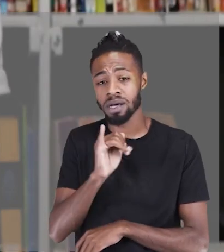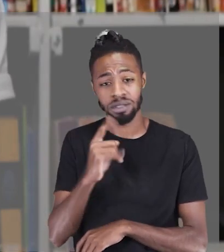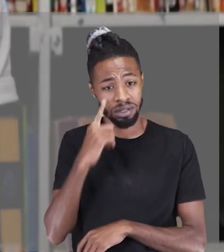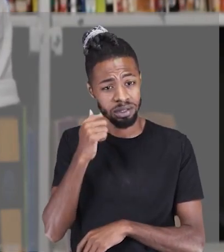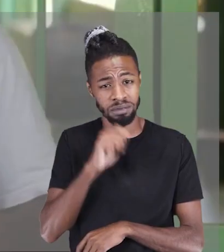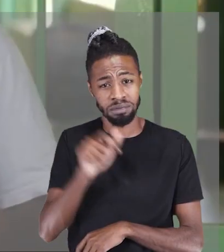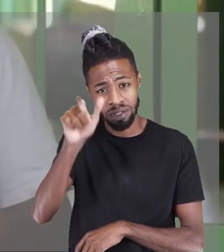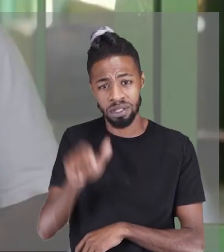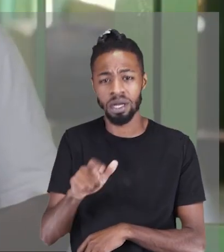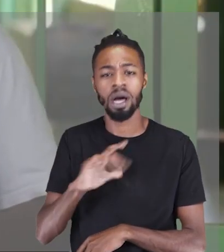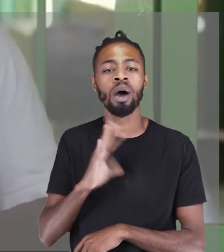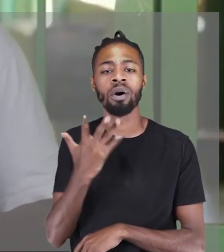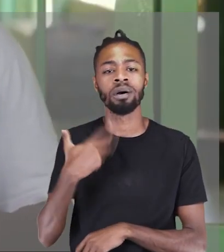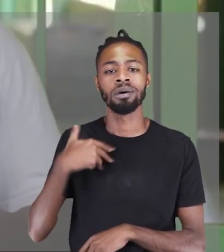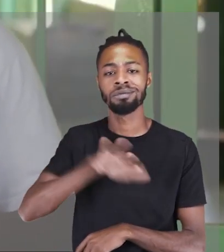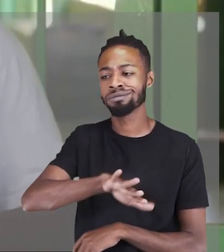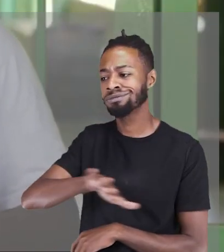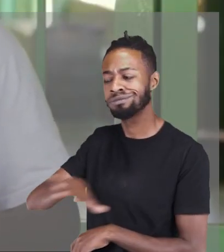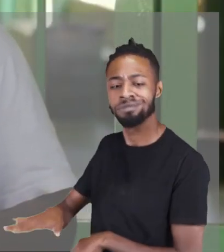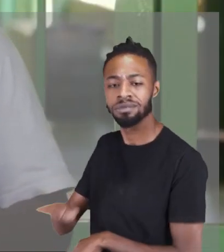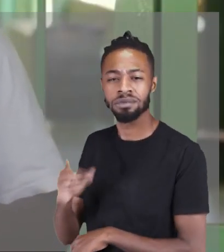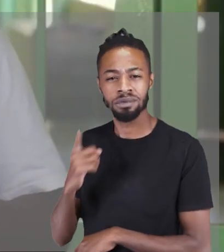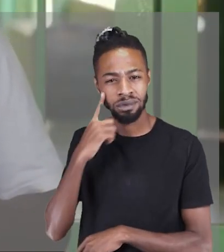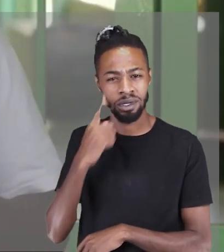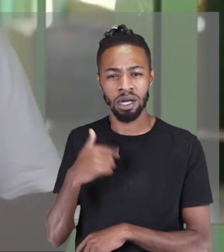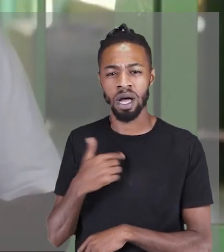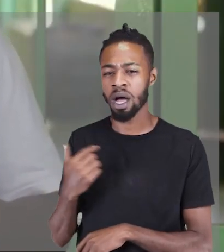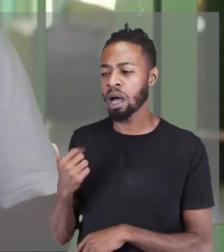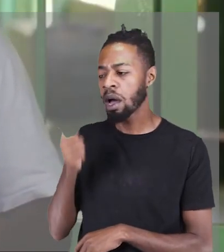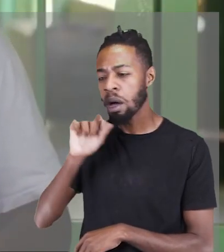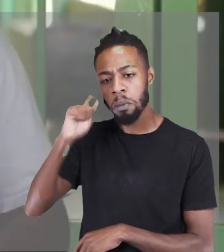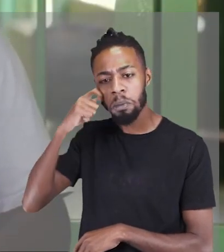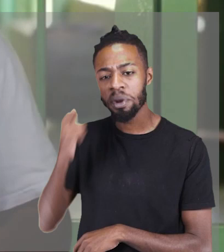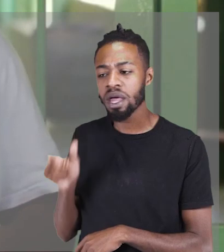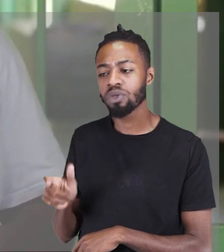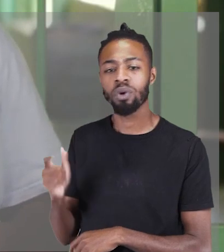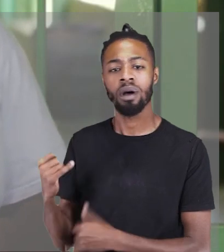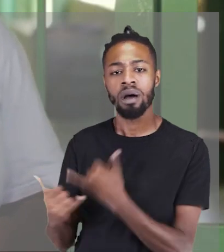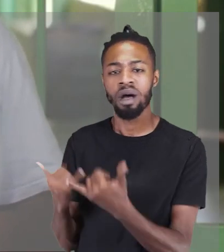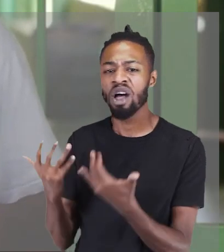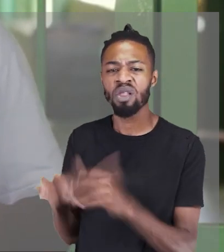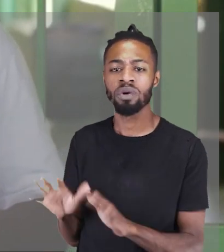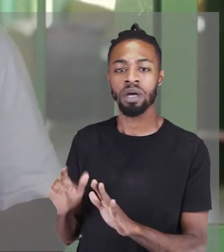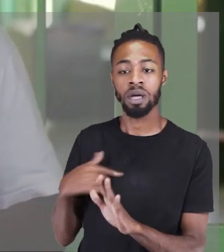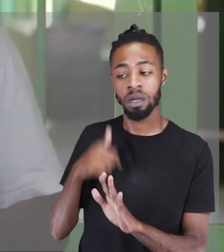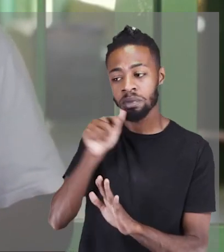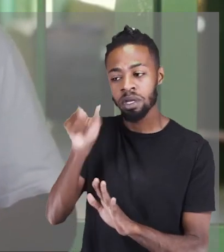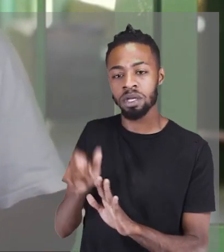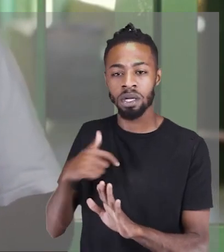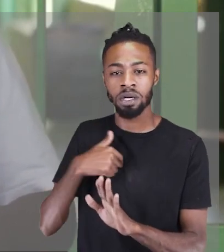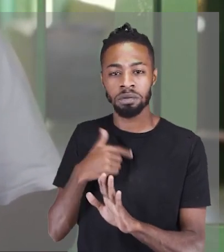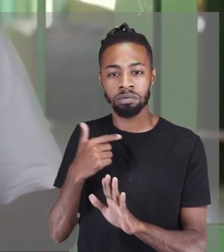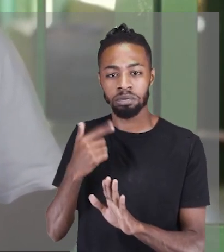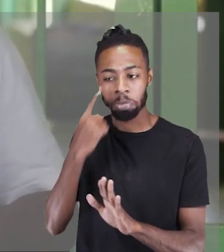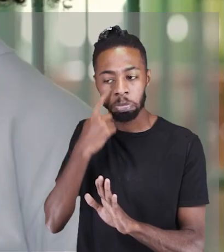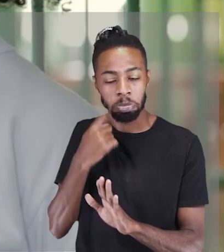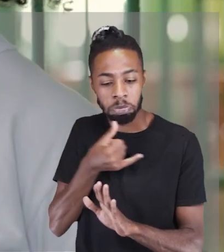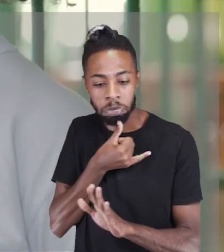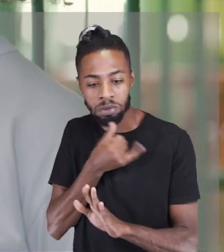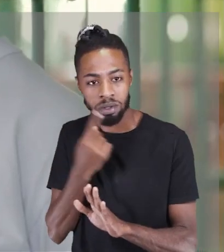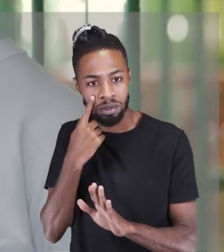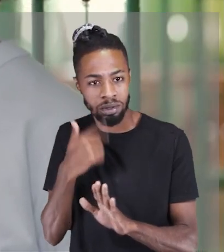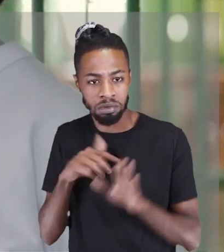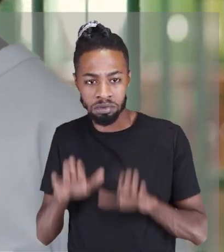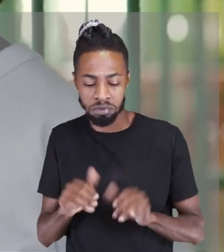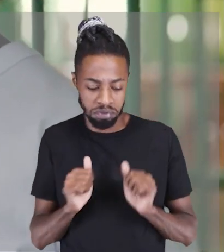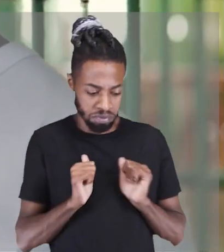somos diferentes. É que eu não lembro direito, mas a menina foi, excluiu ela, falou que não brincava com negro,